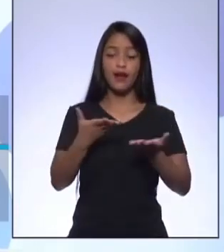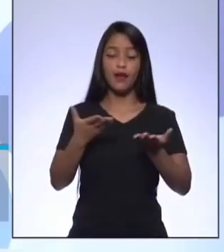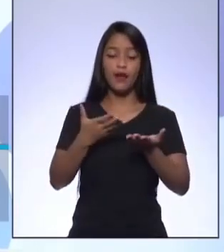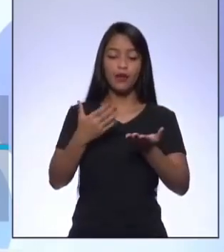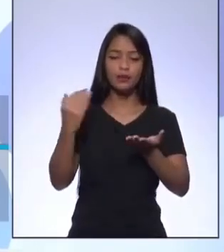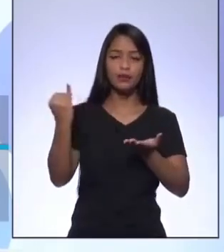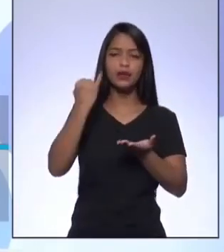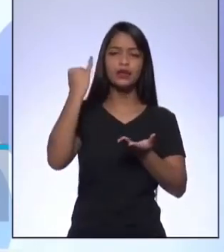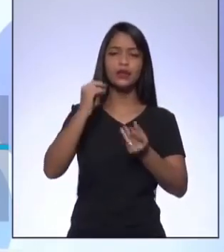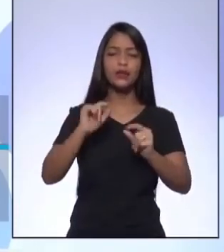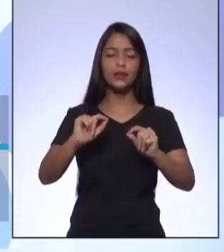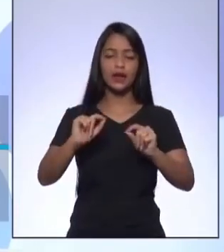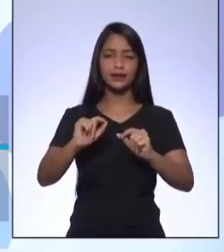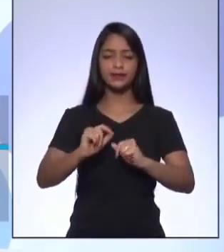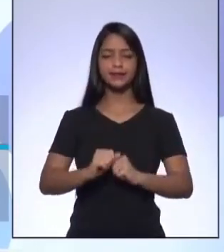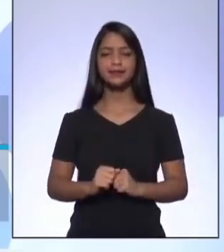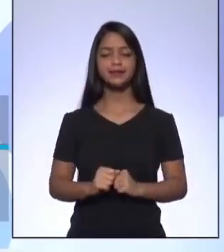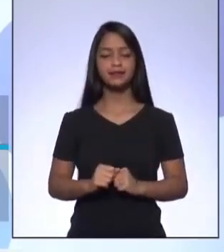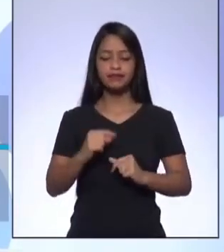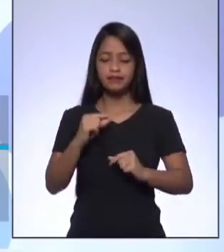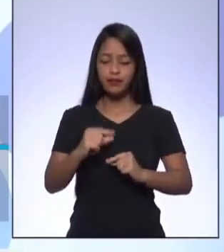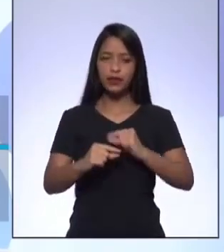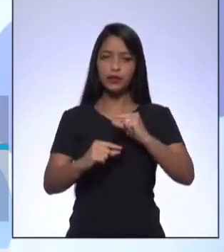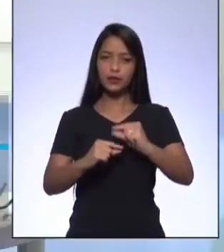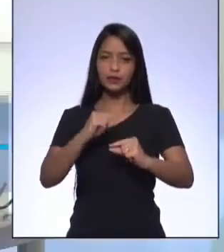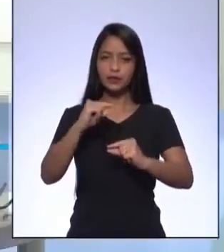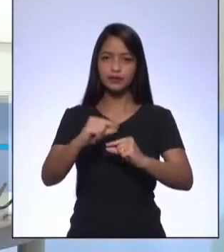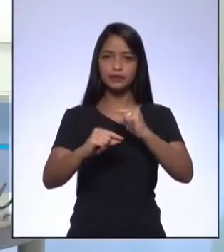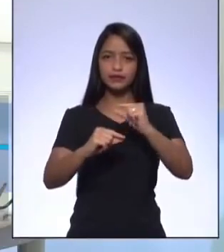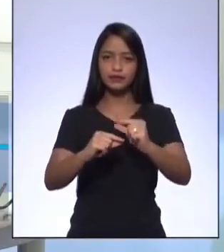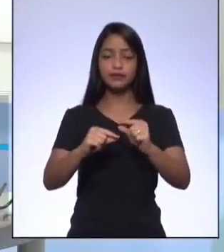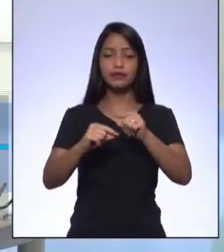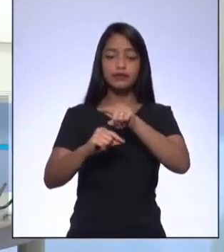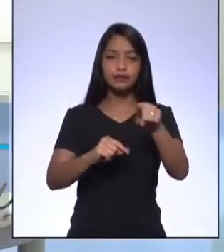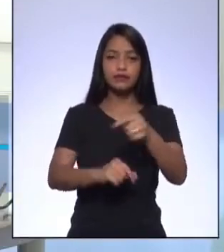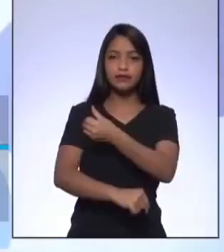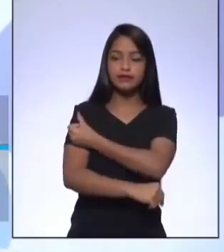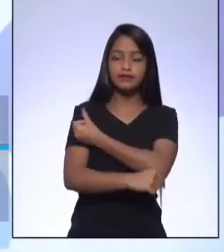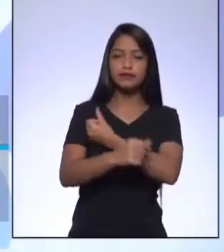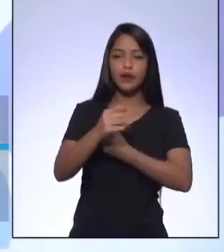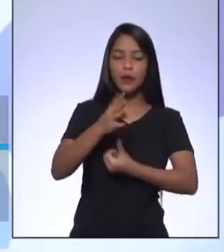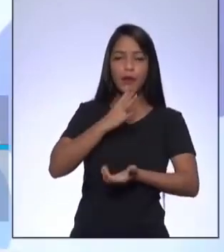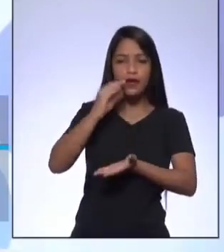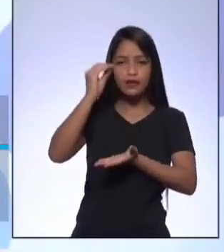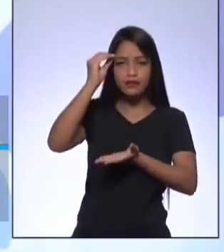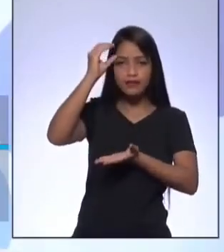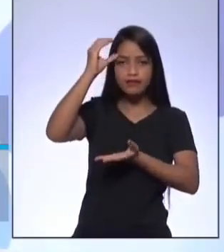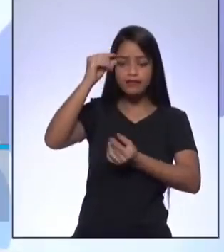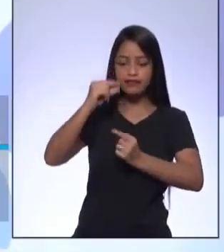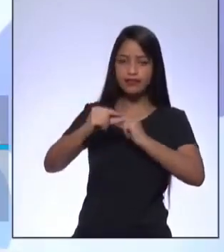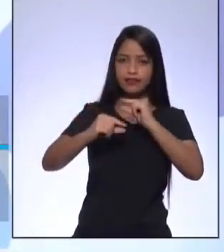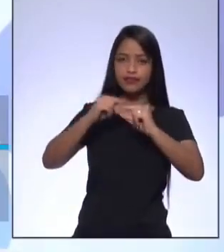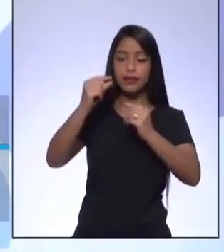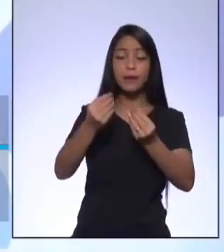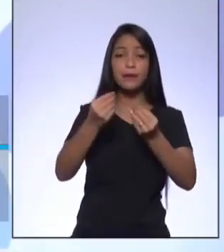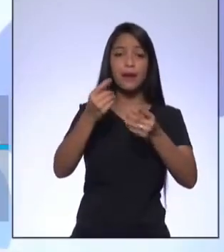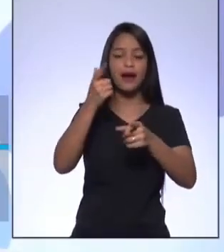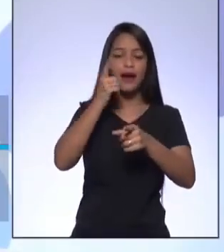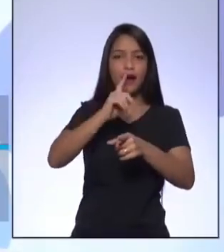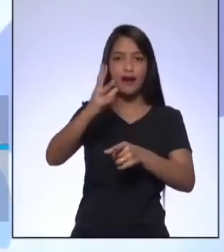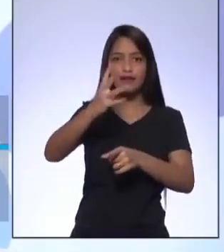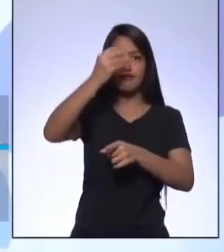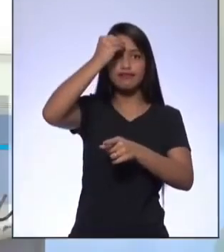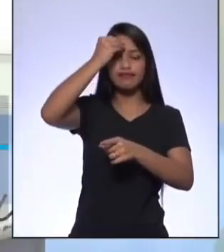aos poucos principalmente, para eles montar esse conhecimento, né? Aquela coisa de aprender uma vez e não esquecer jamais, né?